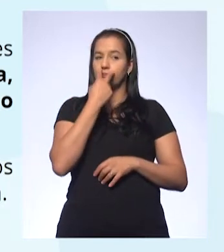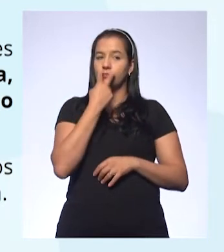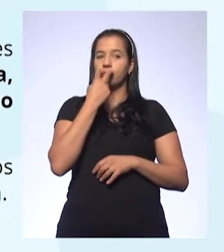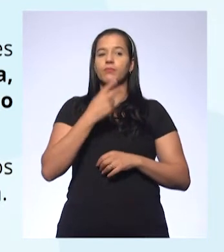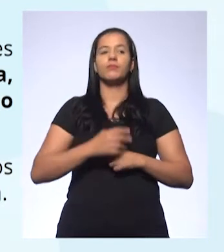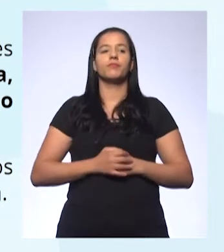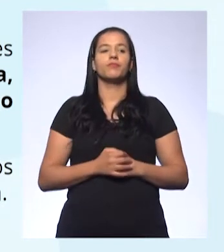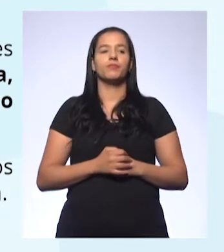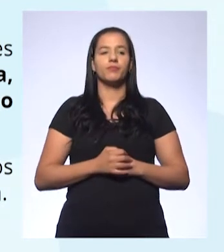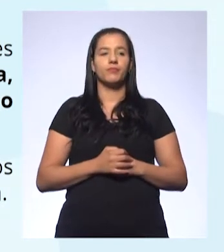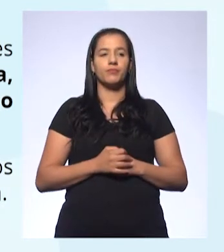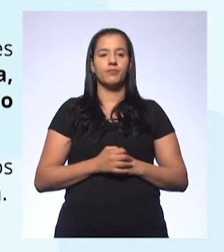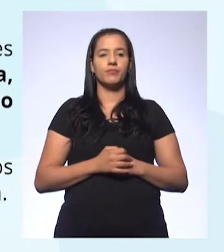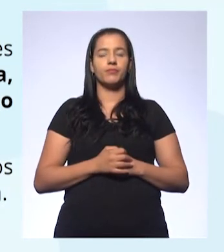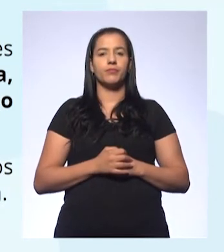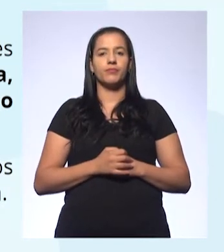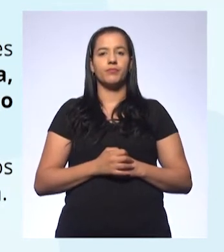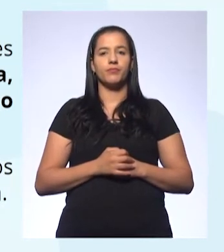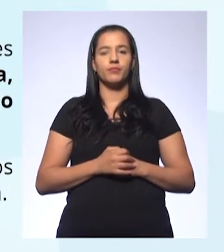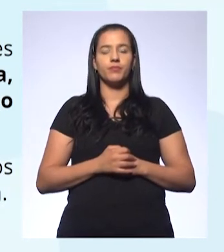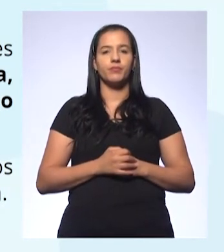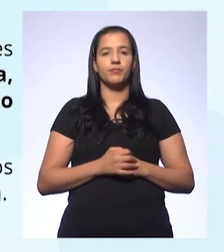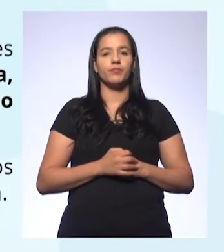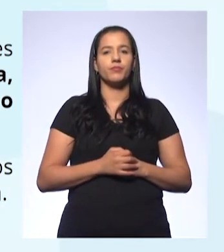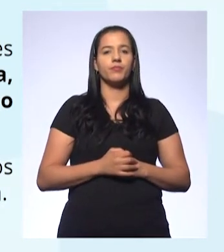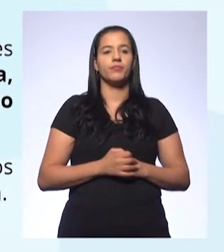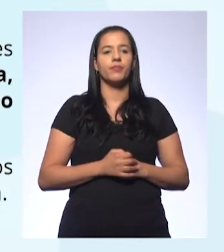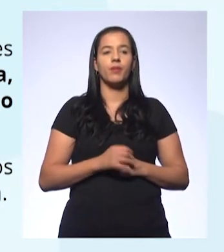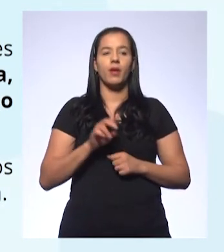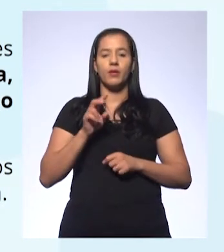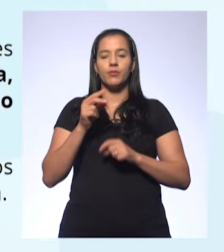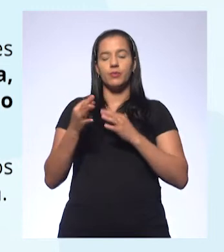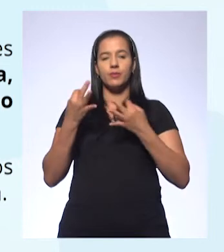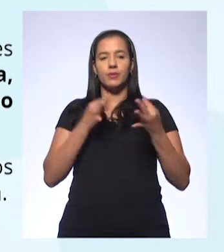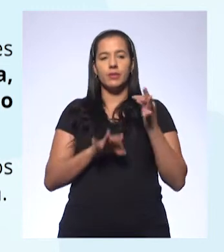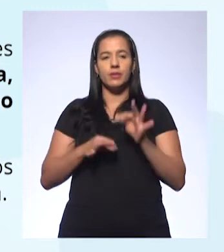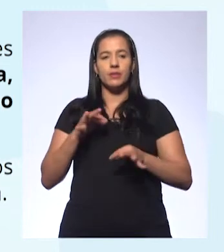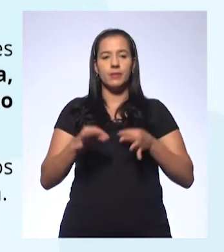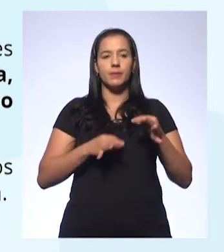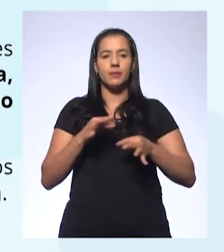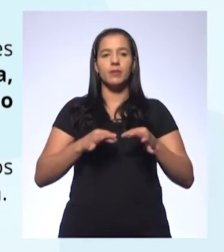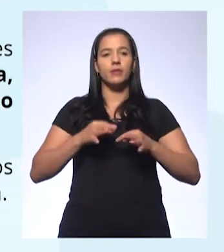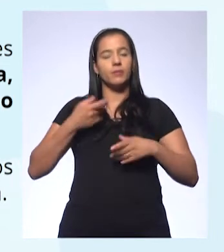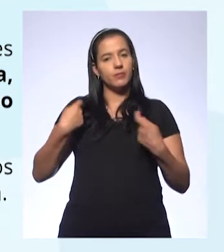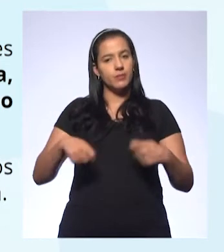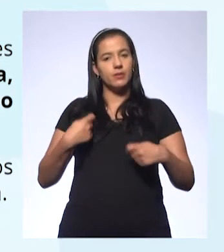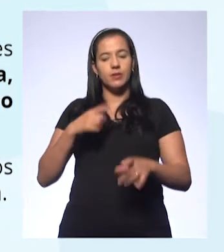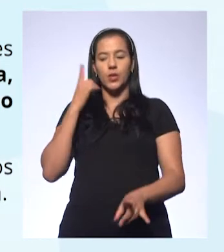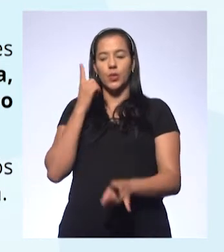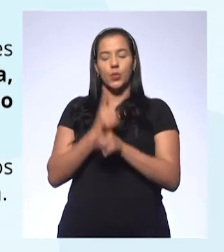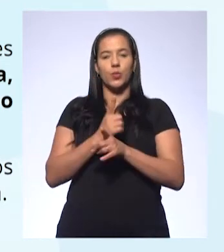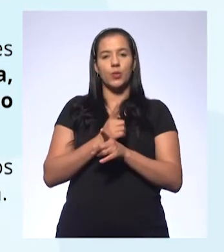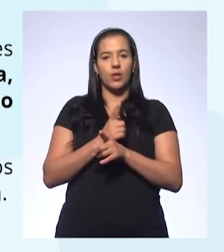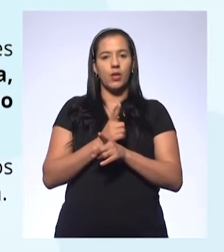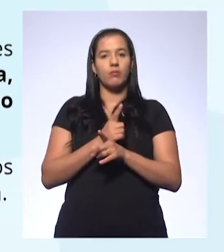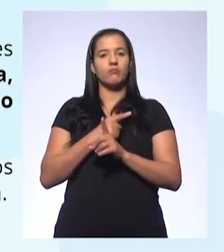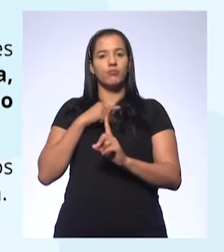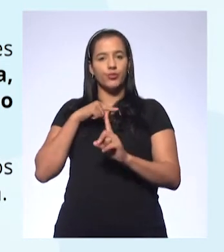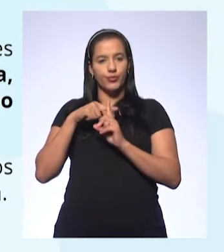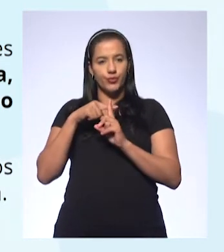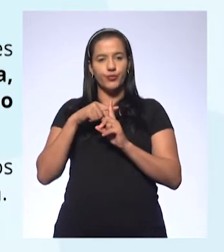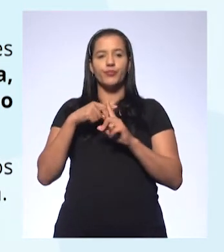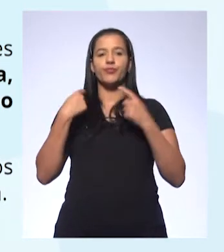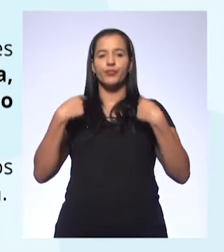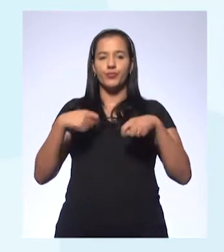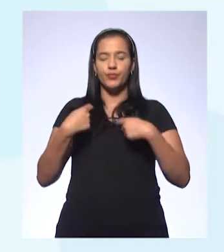cegueira nesses casos aí de sífilis congênita. O tratamento deve ser iniciado imediatamente após o diagnóstico positivo da gestante, com